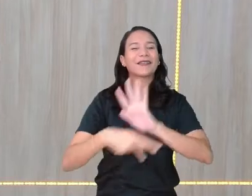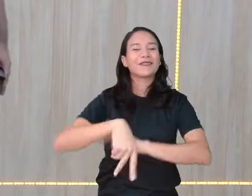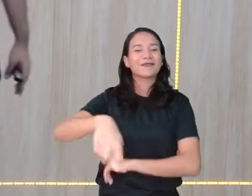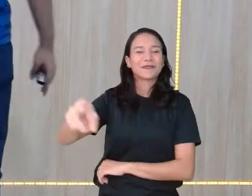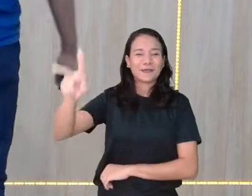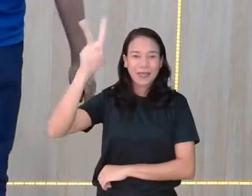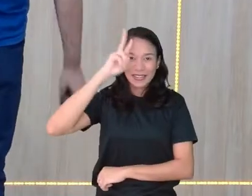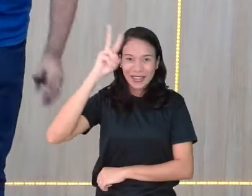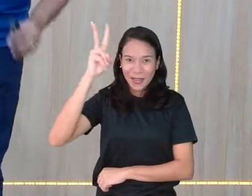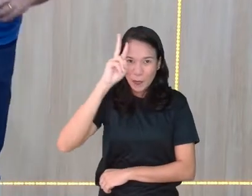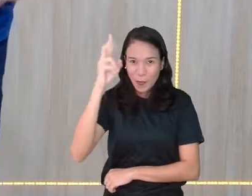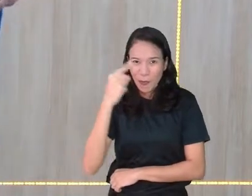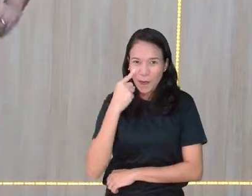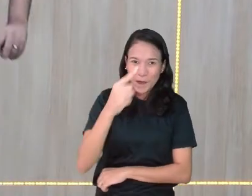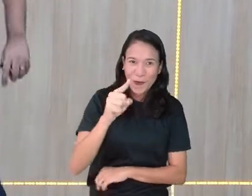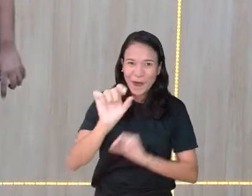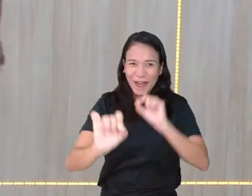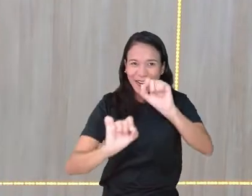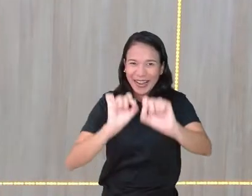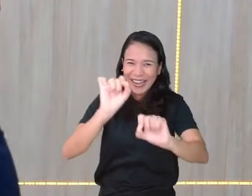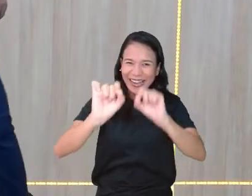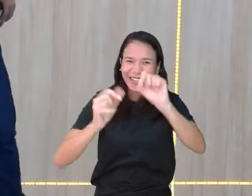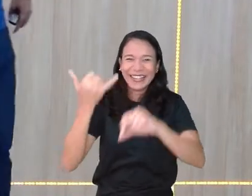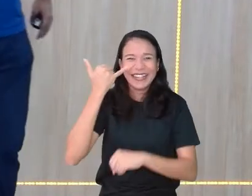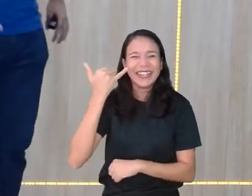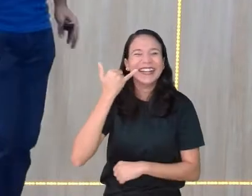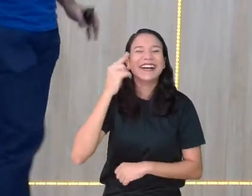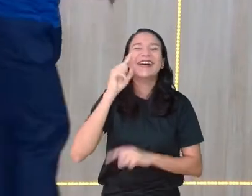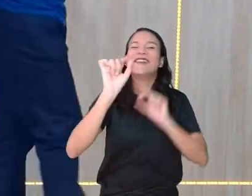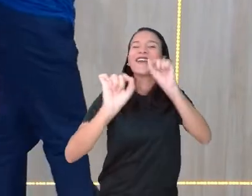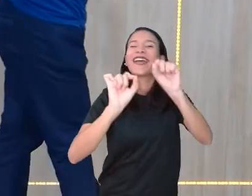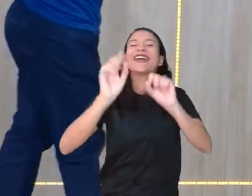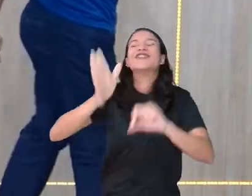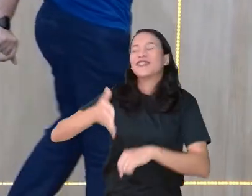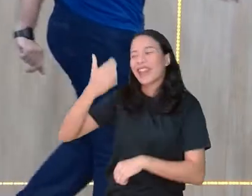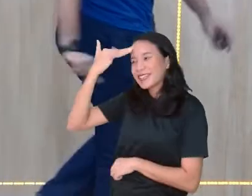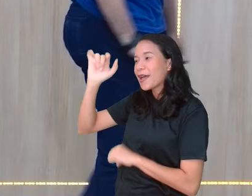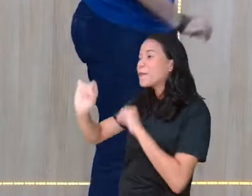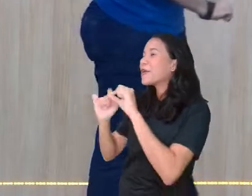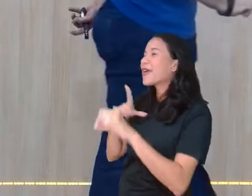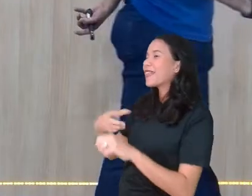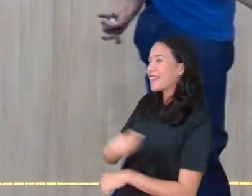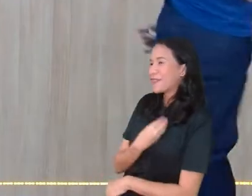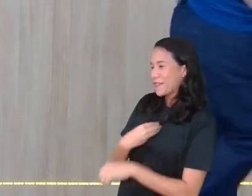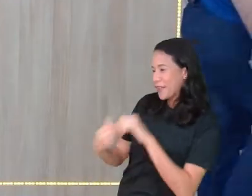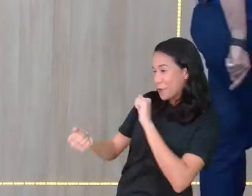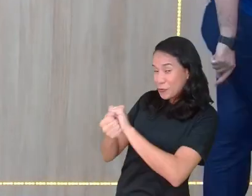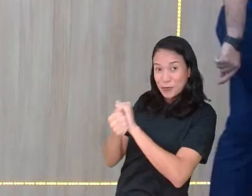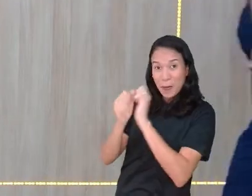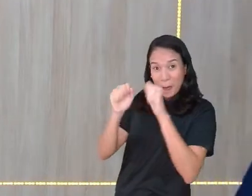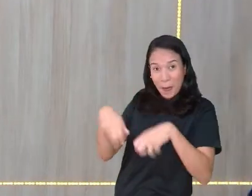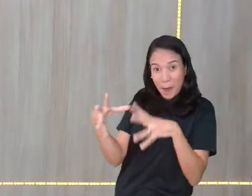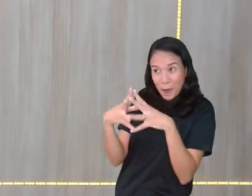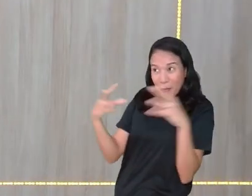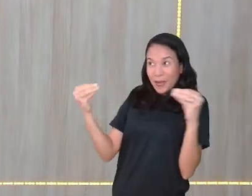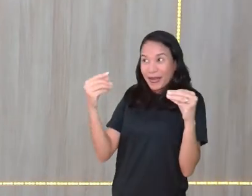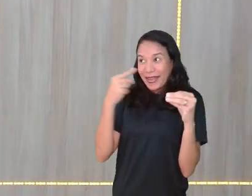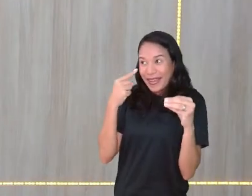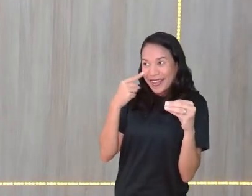Você vai... Billy Paul, já sabe, né, que vem pra cá, ó, dá até pra sumir, ó, Billy, ó, Billy,